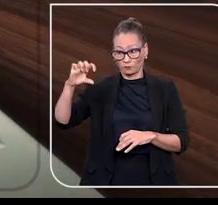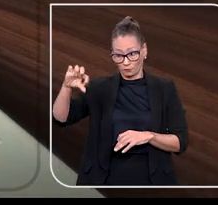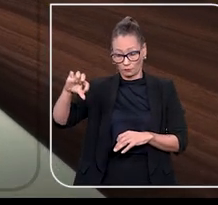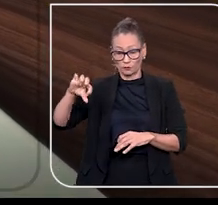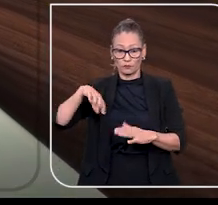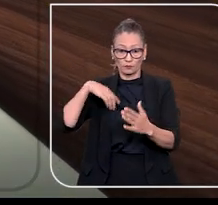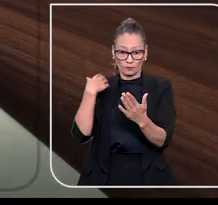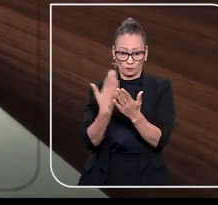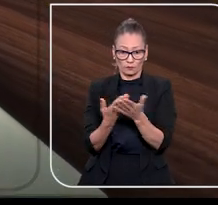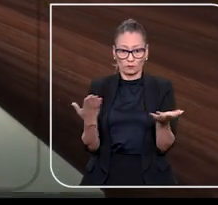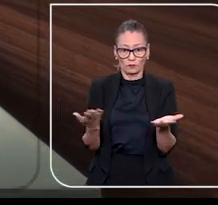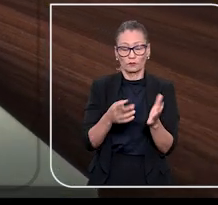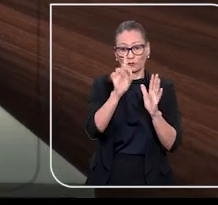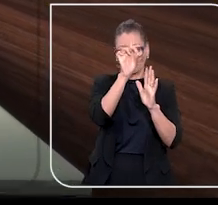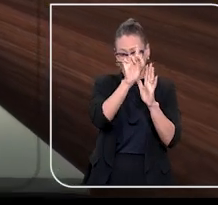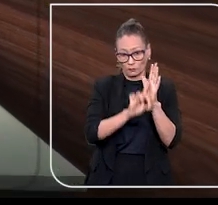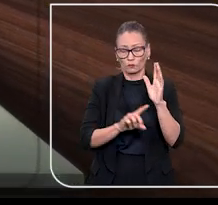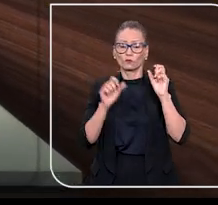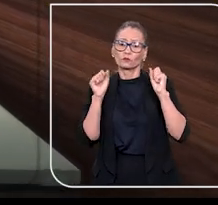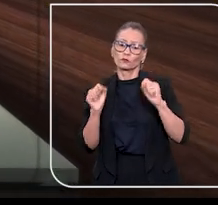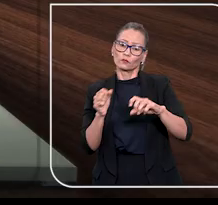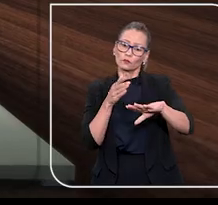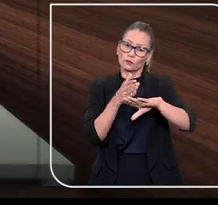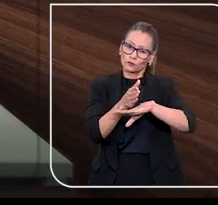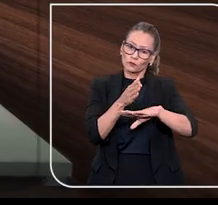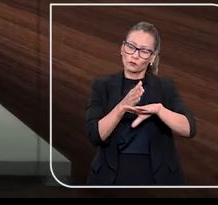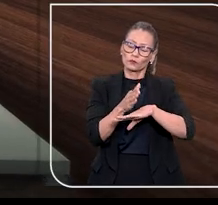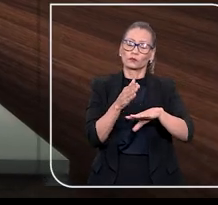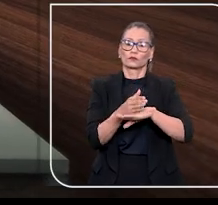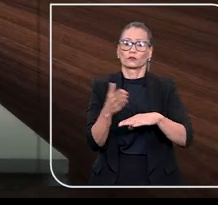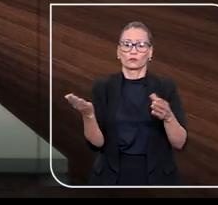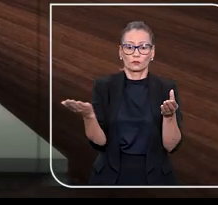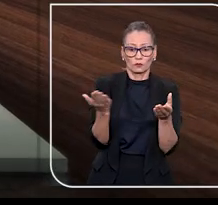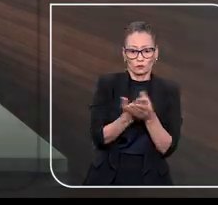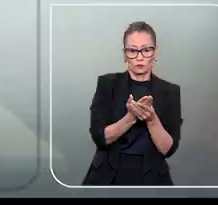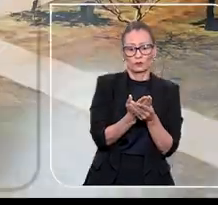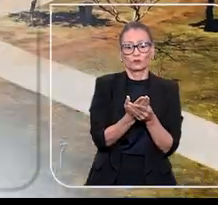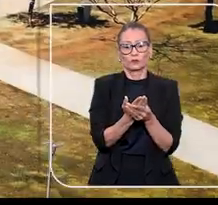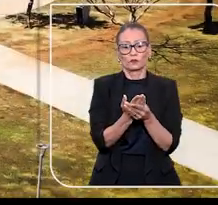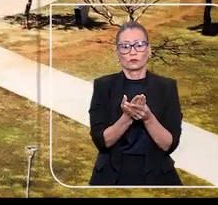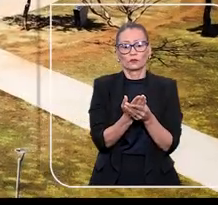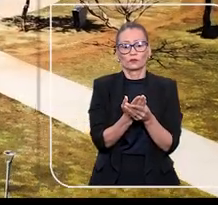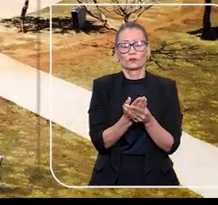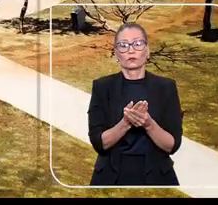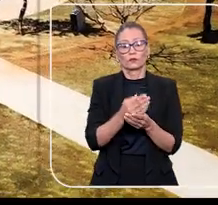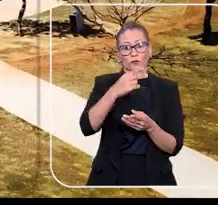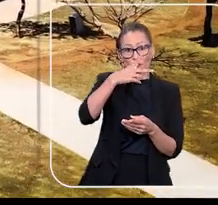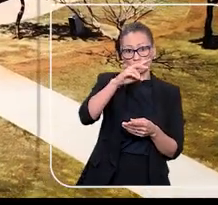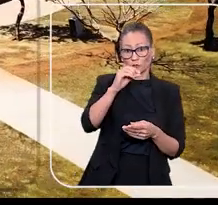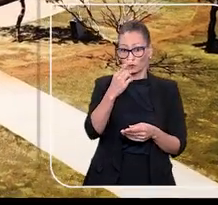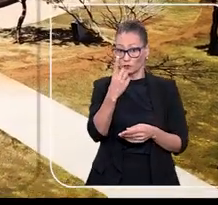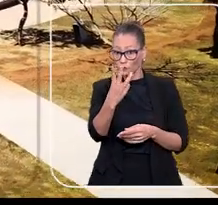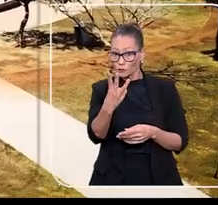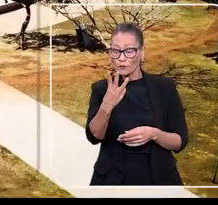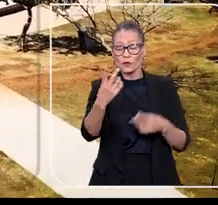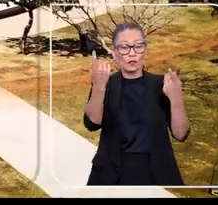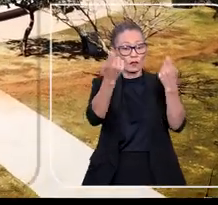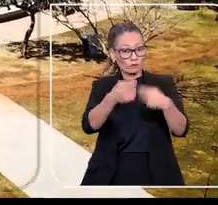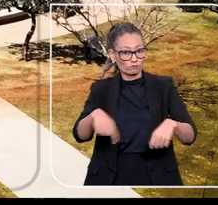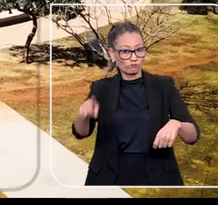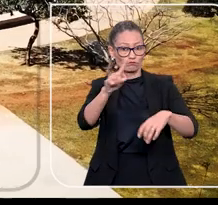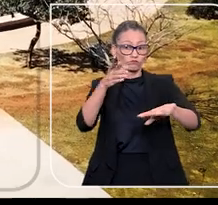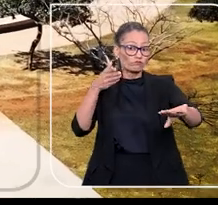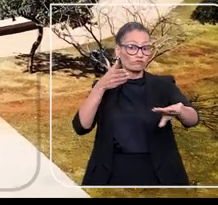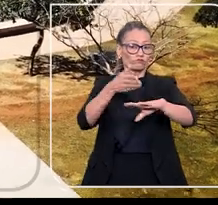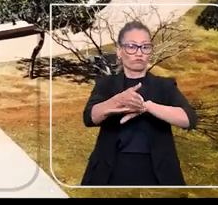operadores do direito podem acessar a íntegra dos processos em tramitação. E desde 2013, já não é preciso vir à